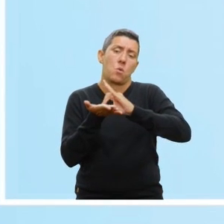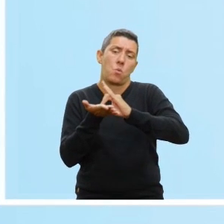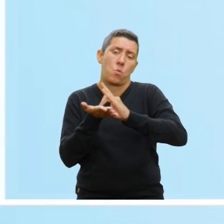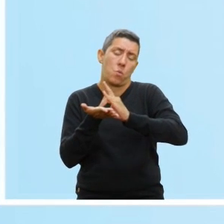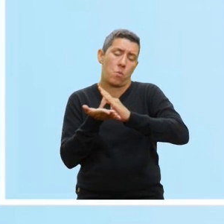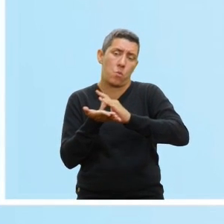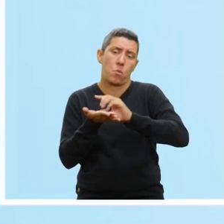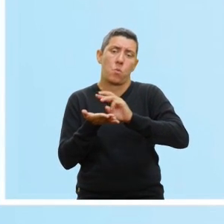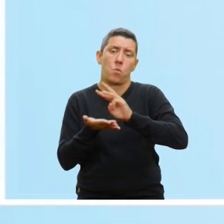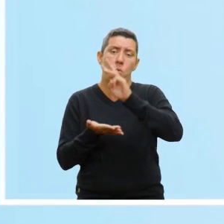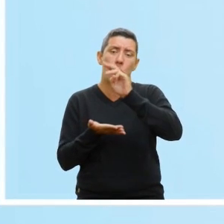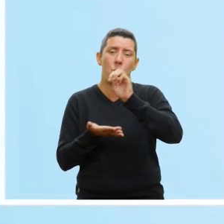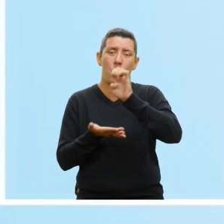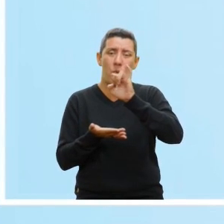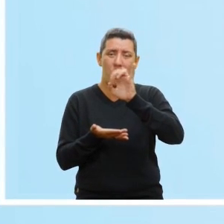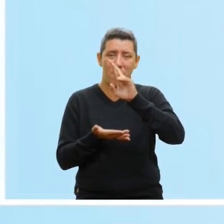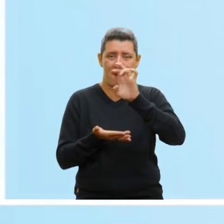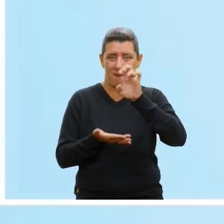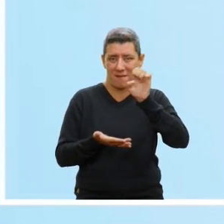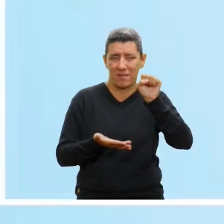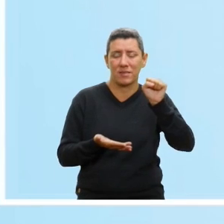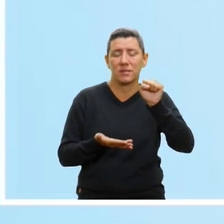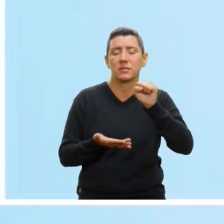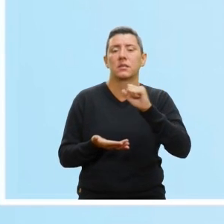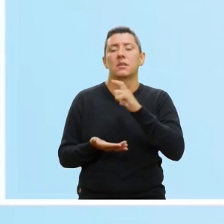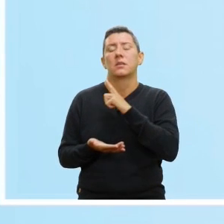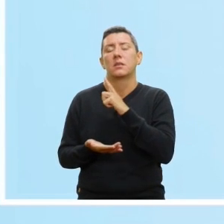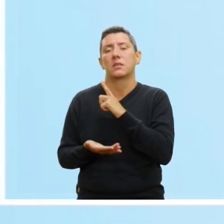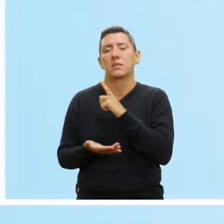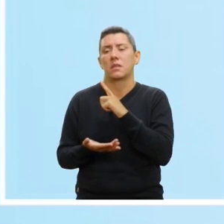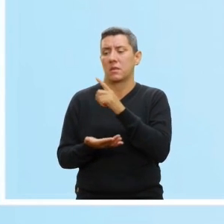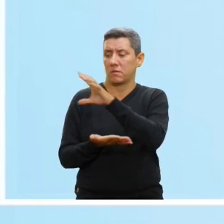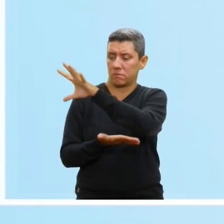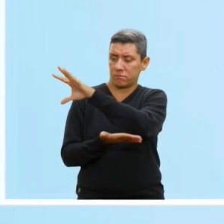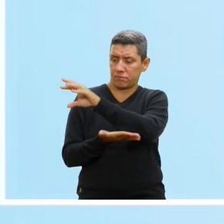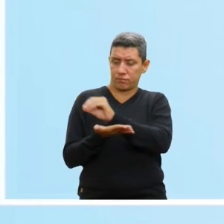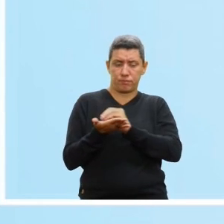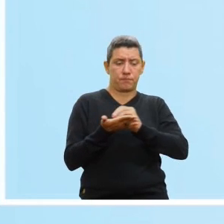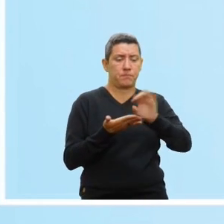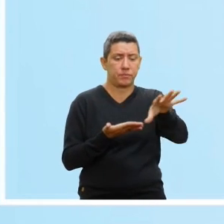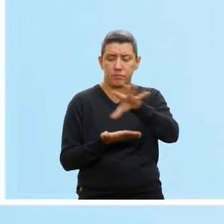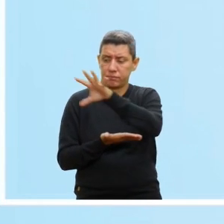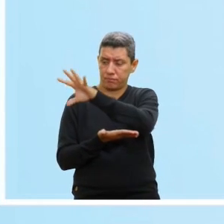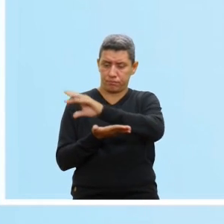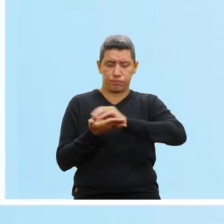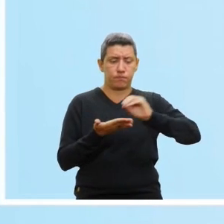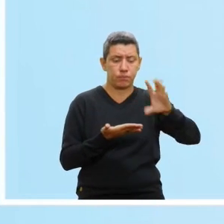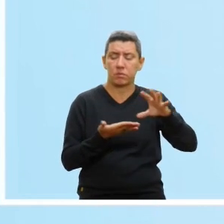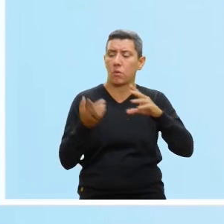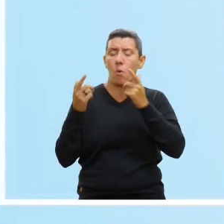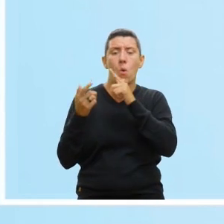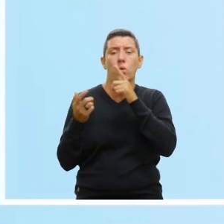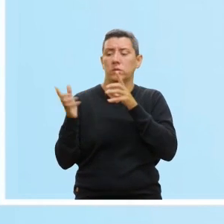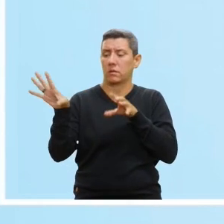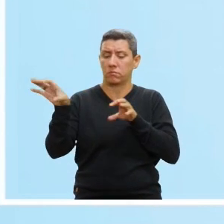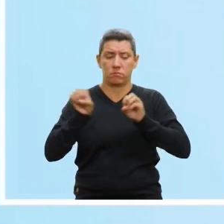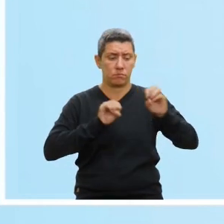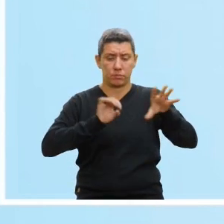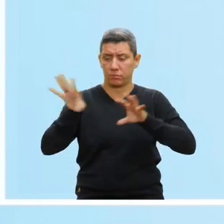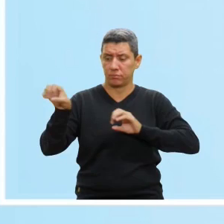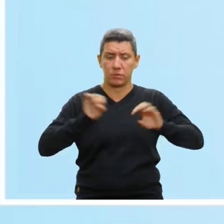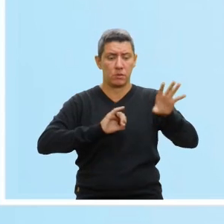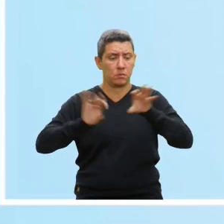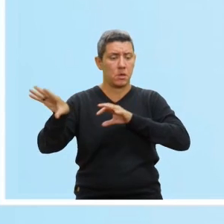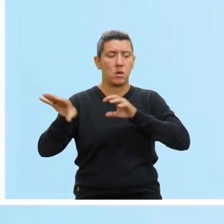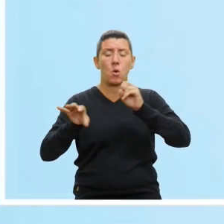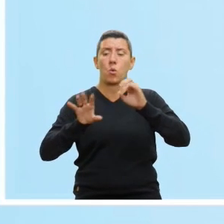Alguma falha que acontece, ele consegue mandar para o outro lado e para o outro lado consegue juntar as informações e você consegue olhar a rede inteira. Então, quando